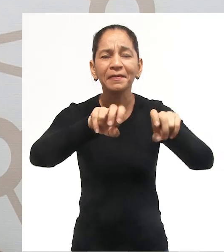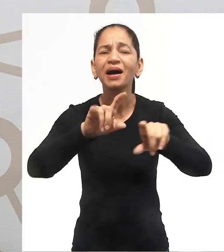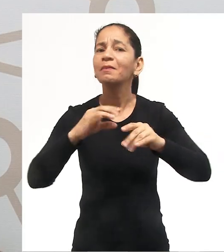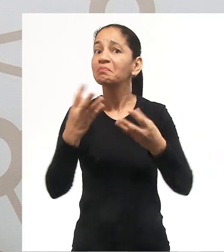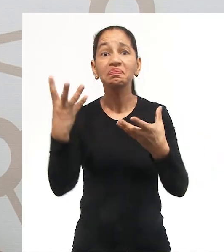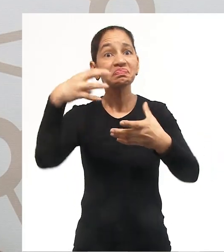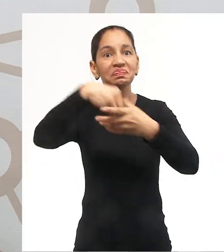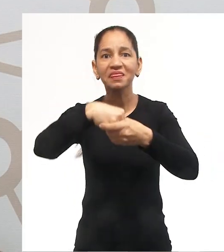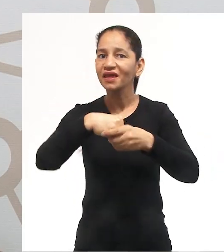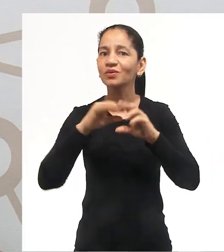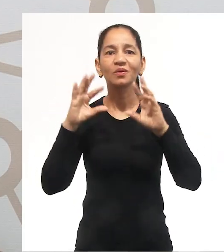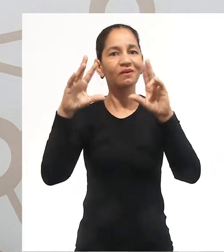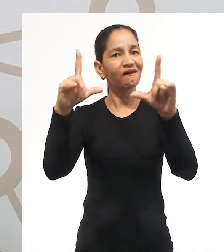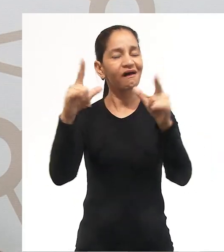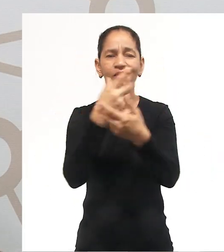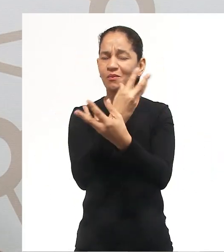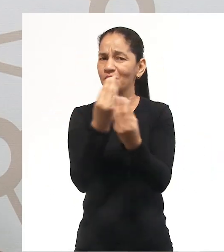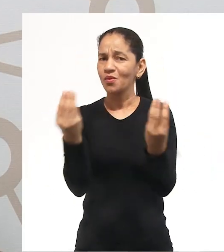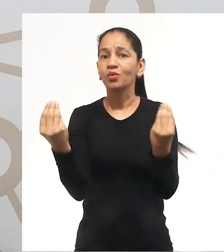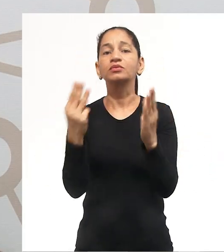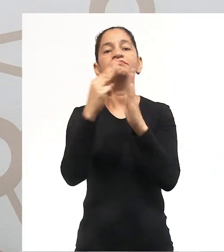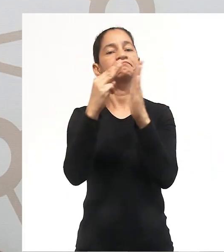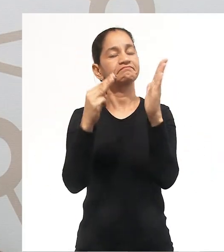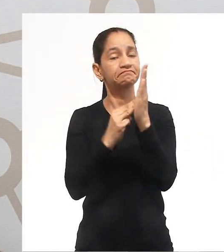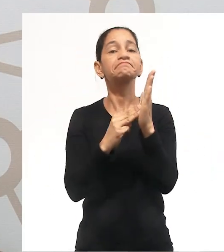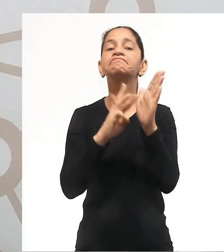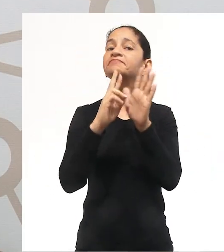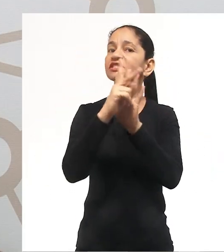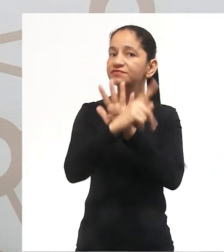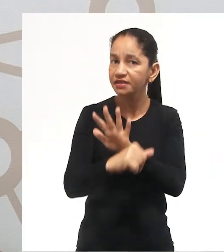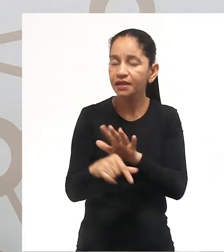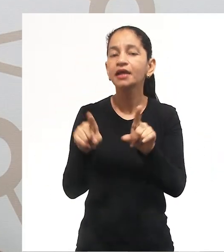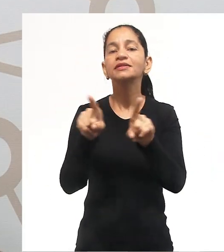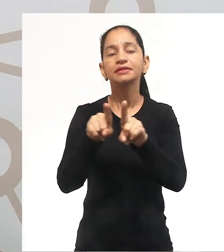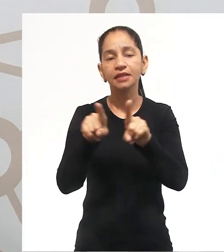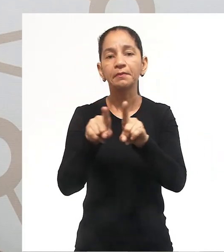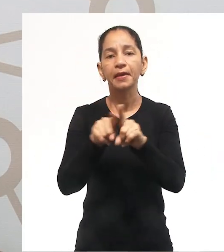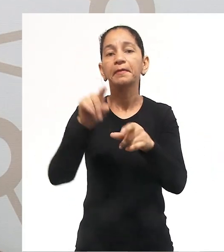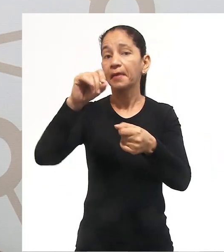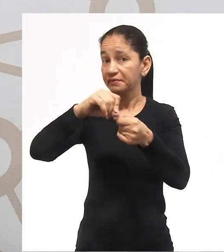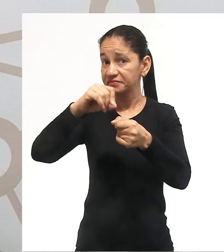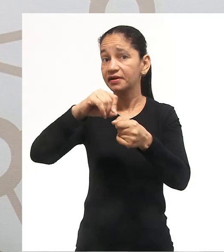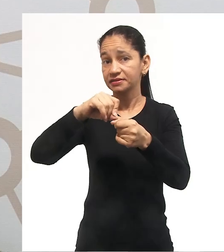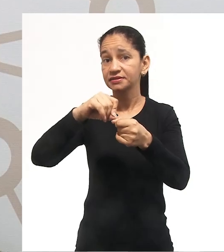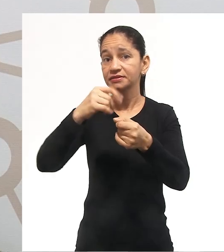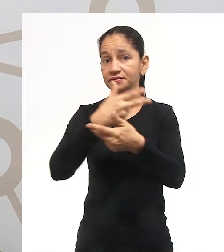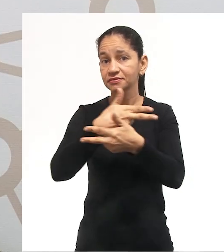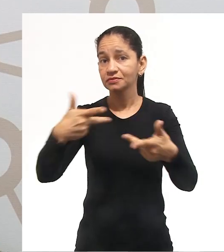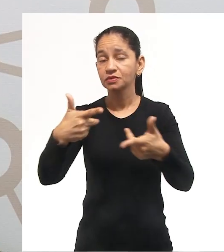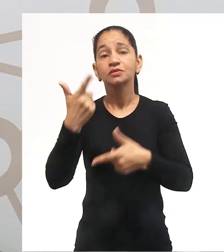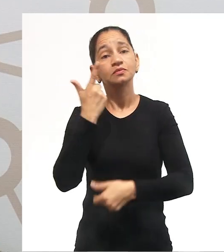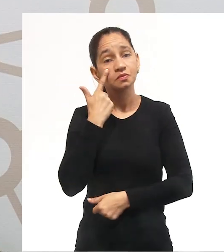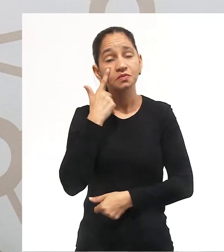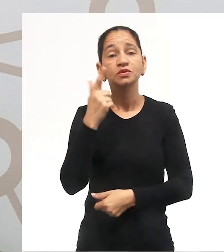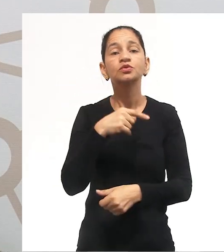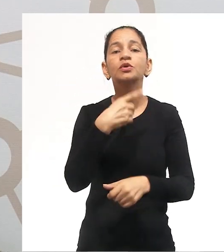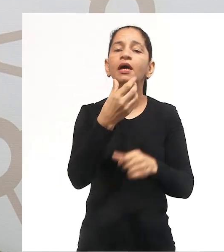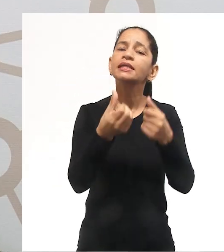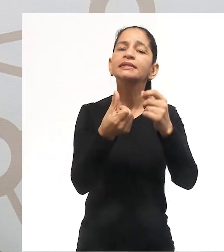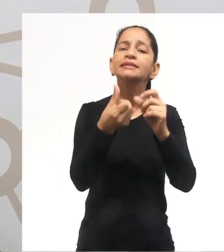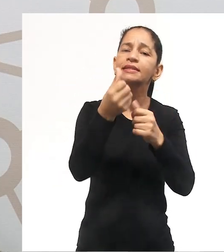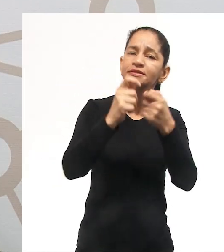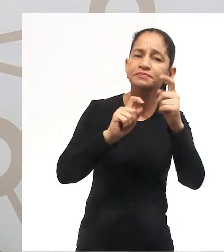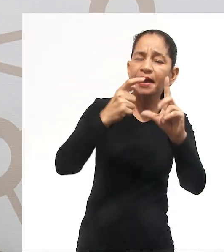que é. Nós usamos, é claro, metodologias, né, para poder fazer as pesquisas que são passadas durante